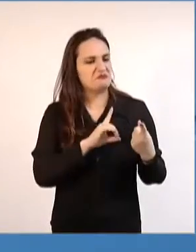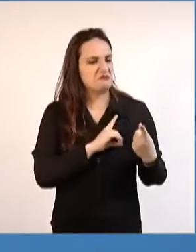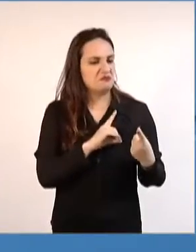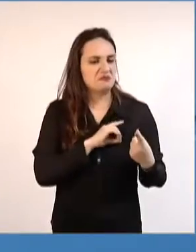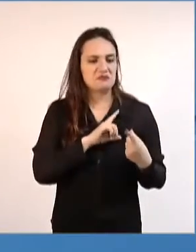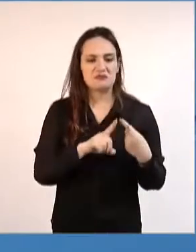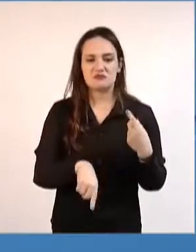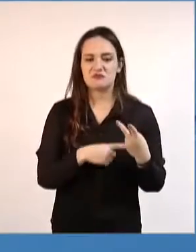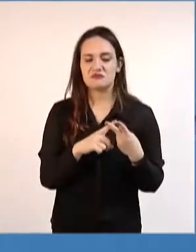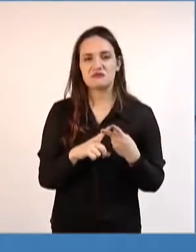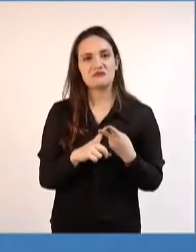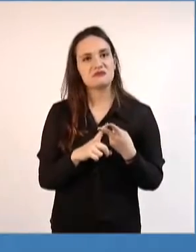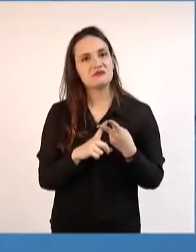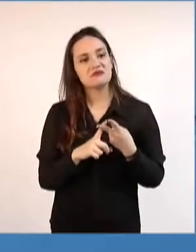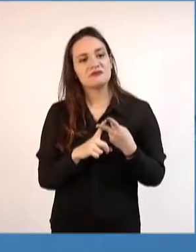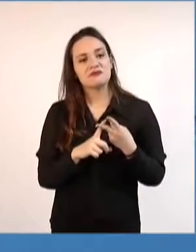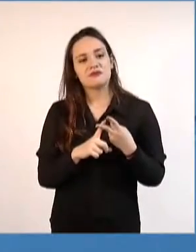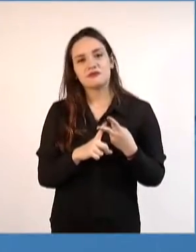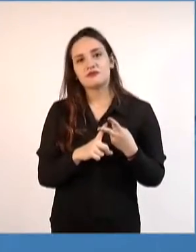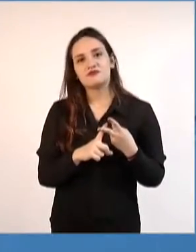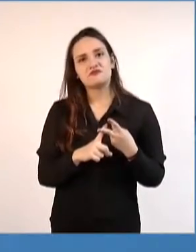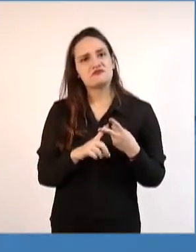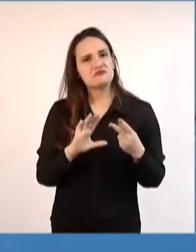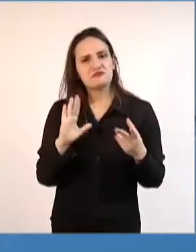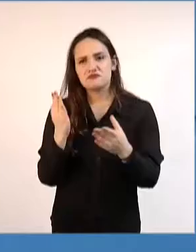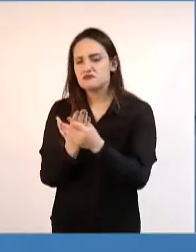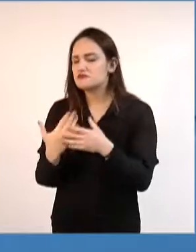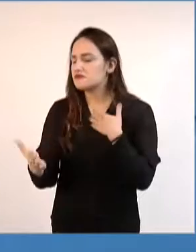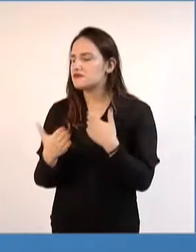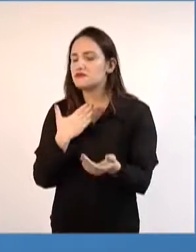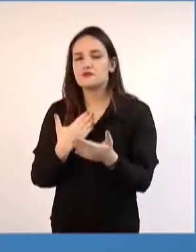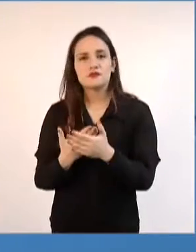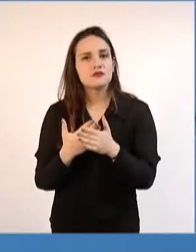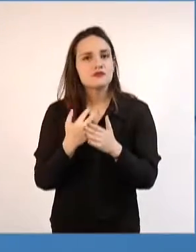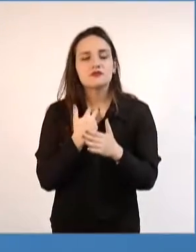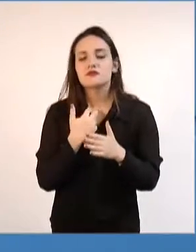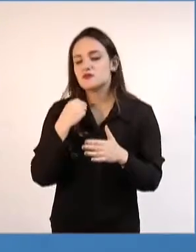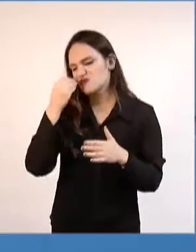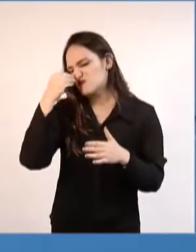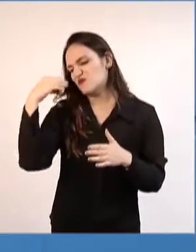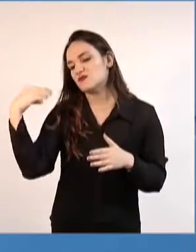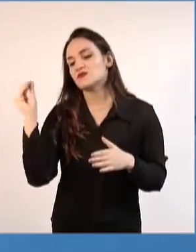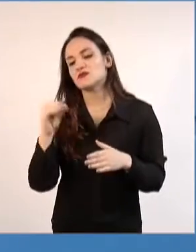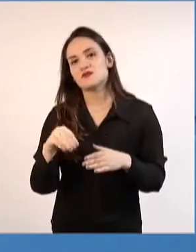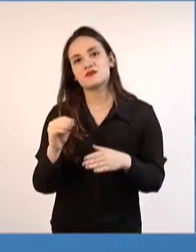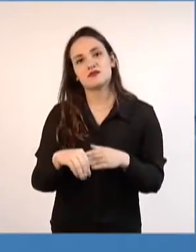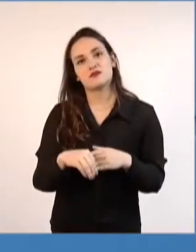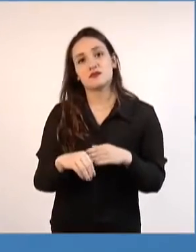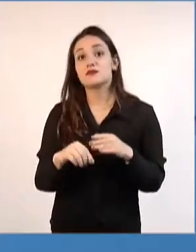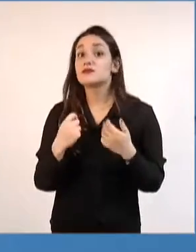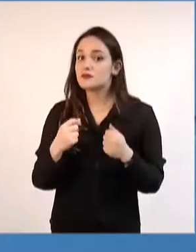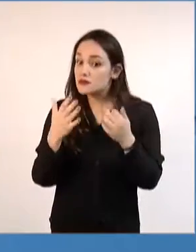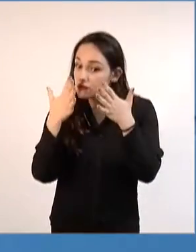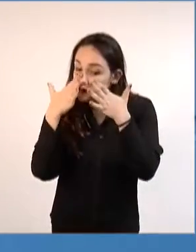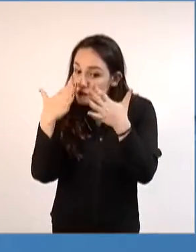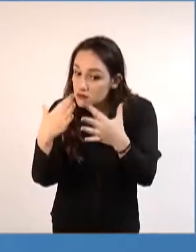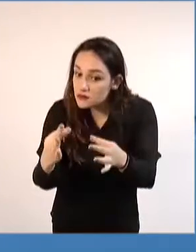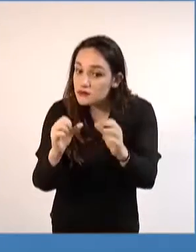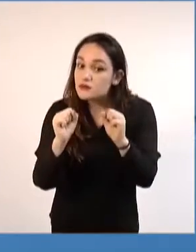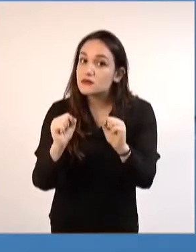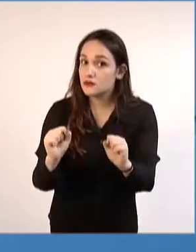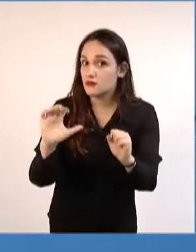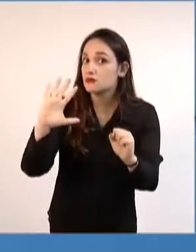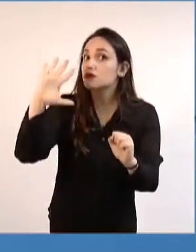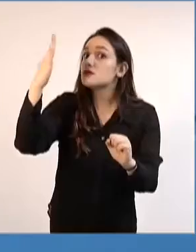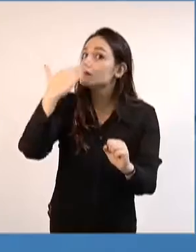no flagrante, o processo em andamento, não dá para eles não achar que isso não será um caso grave, deputado